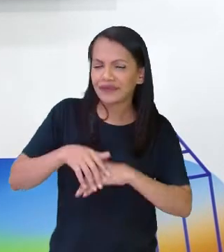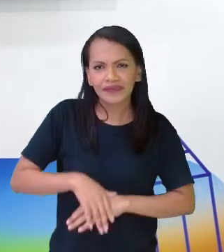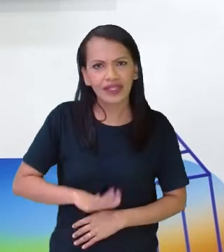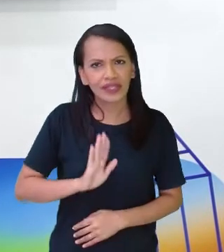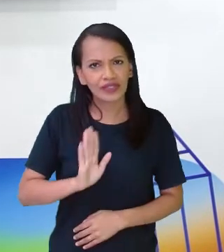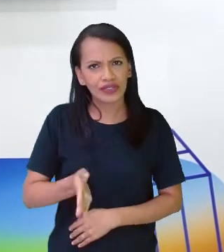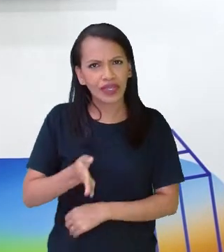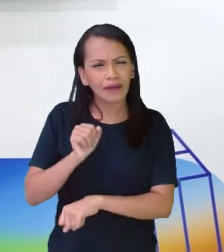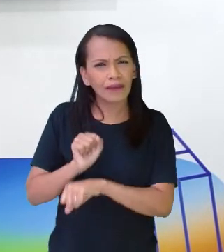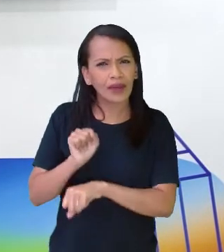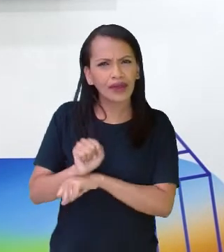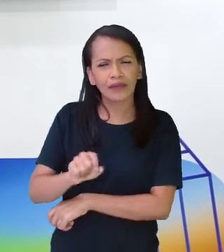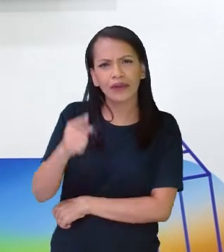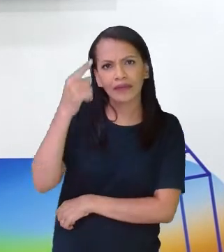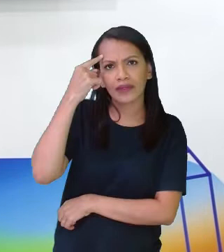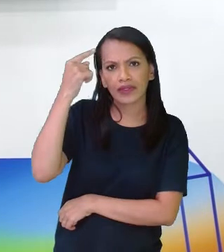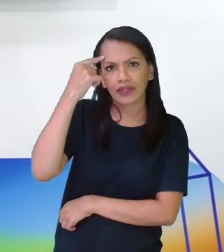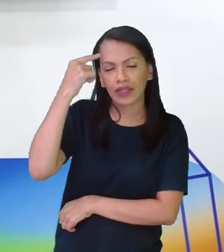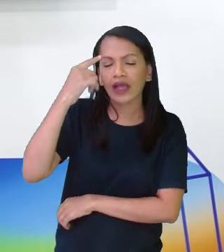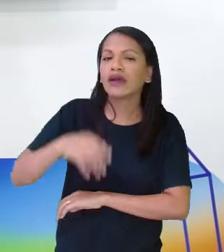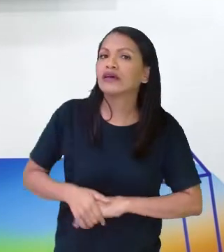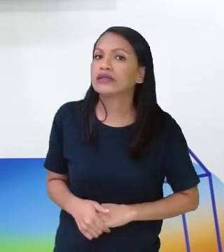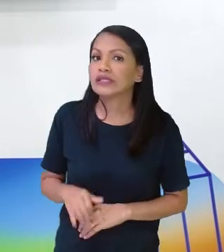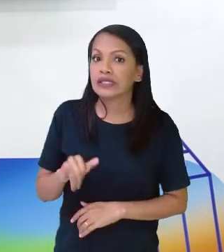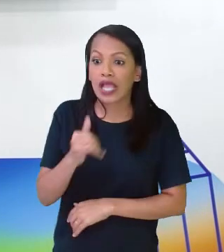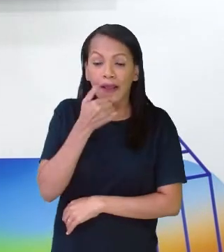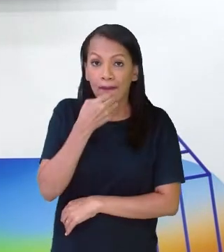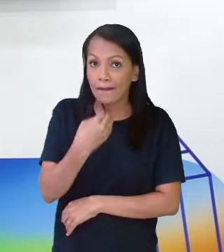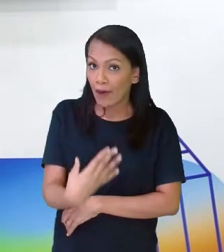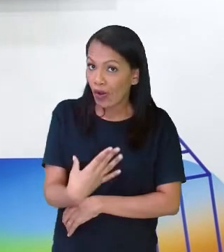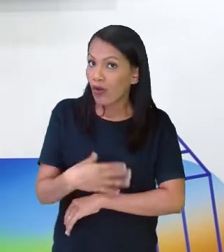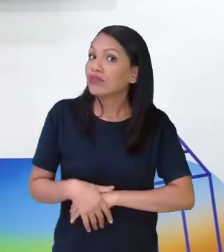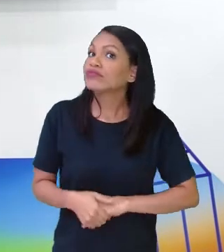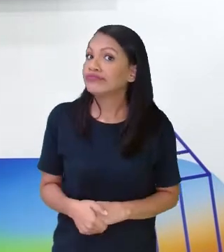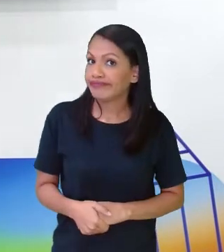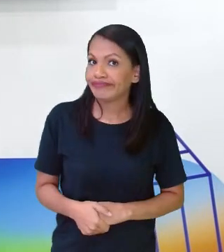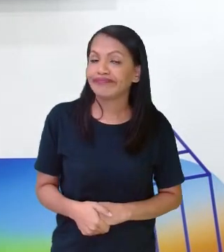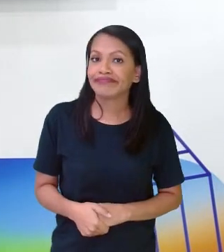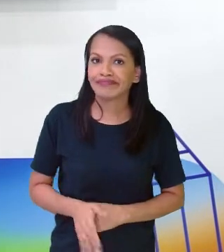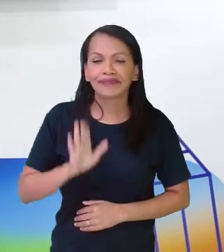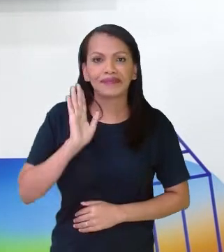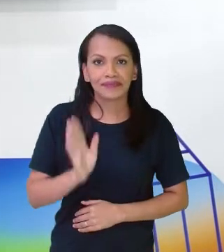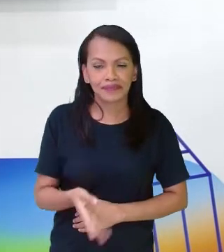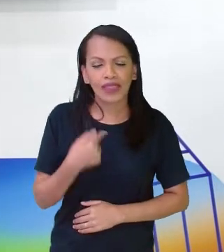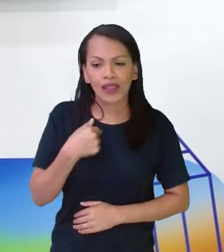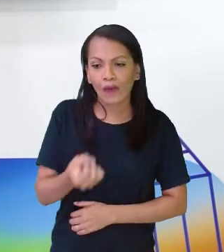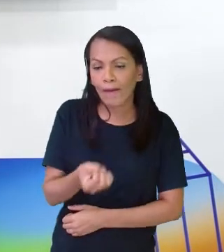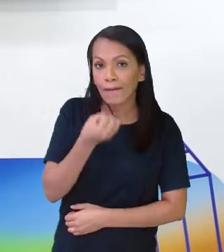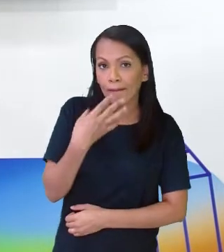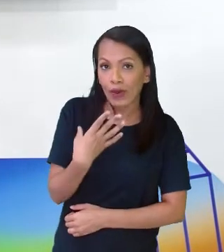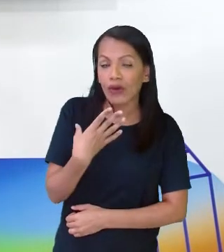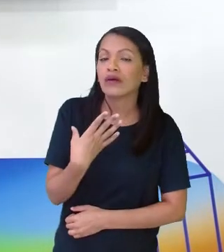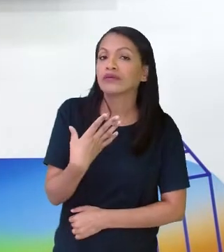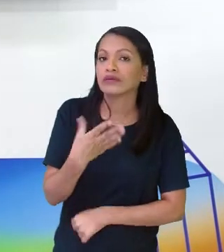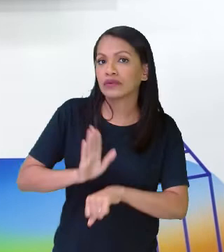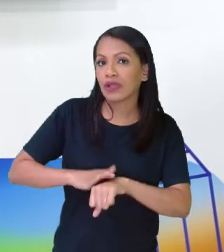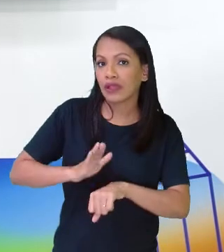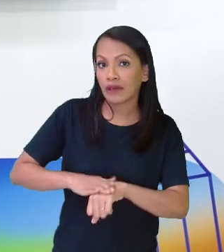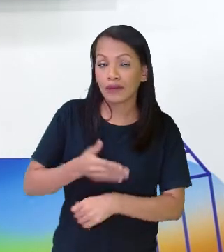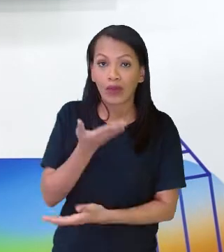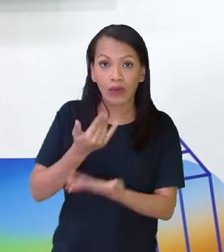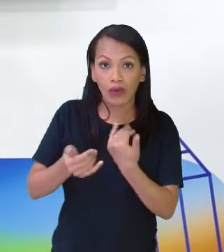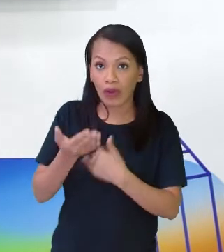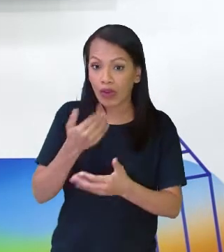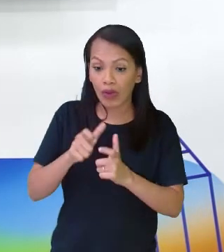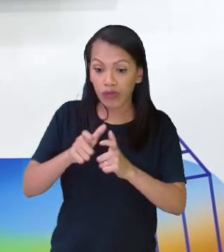pensar a qualidade desses alimentos que a gente está consumindo? Se eu consumir determinado alimento